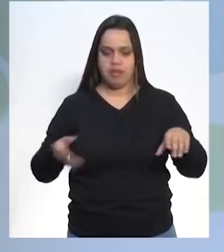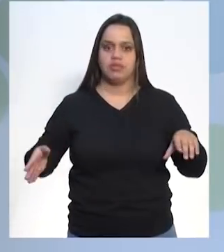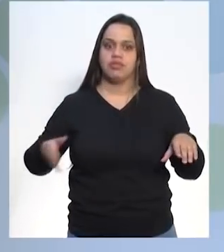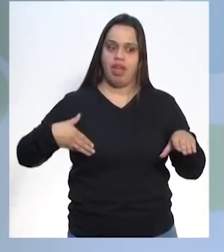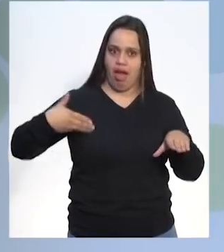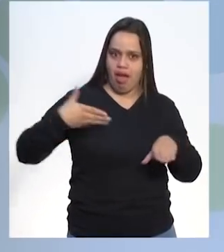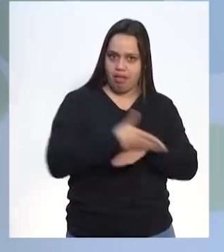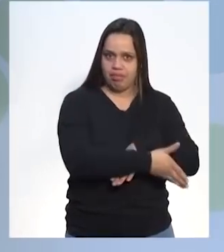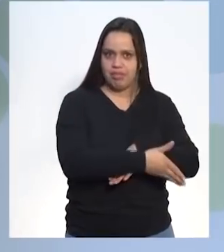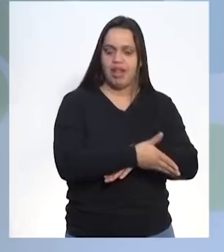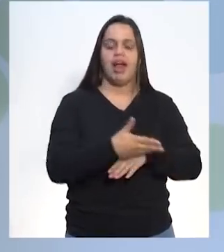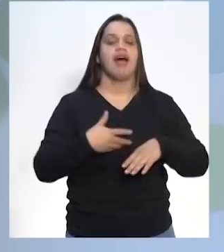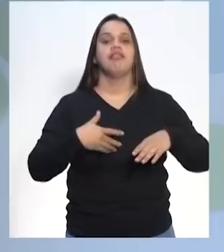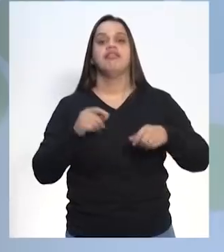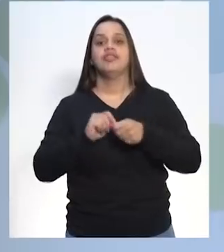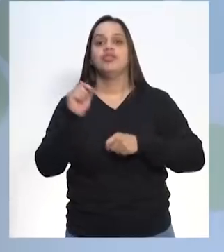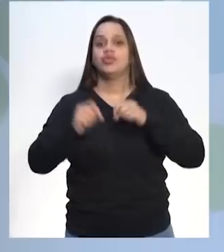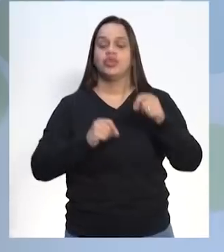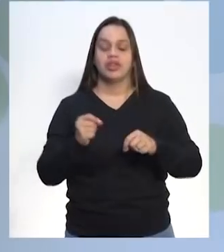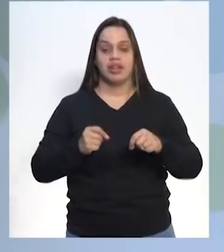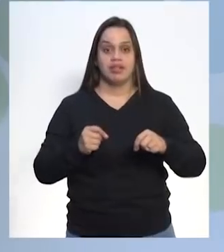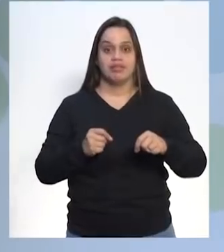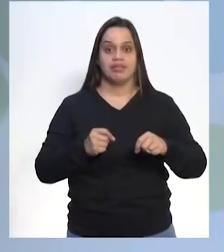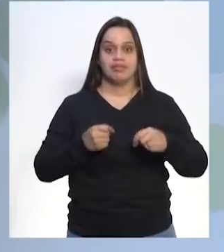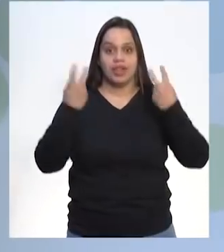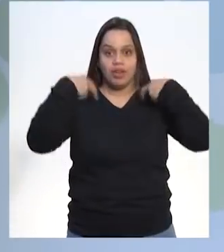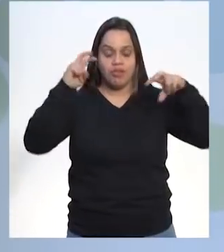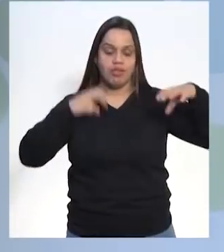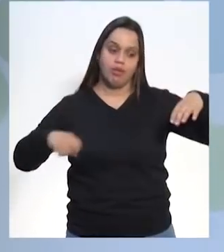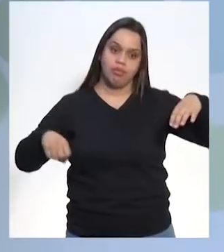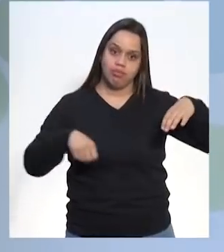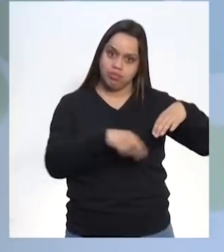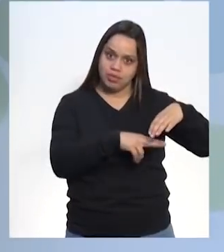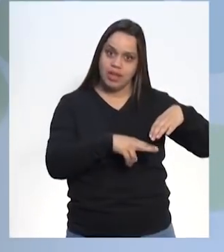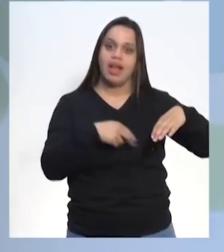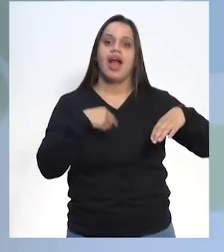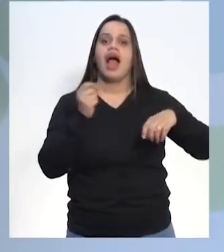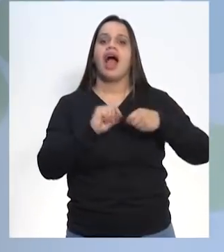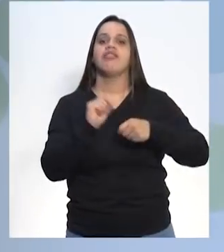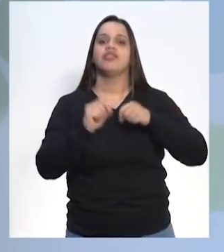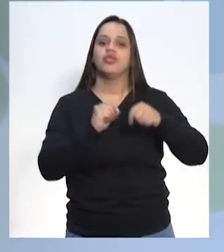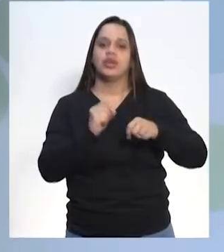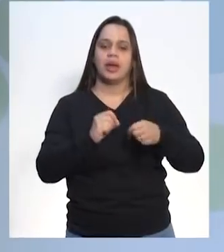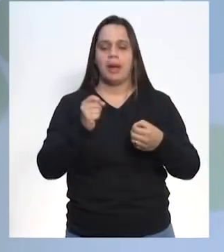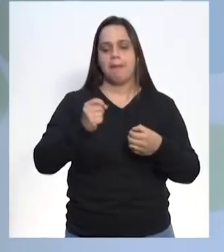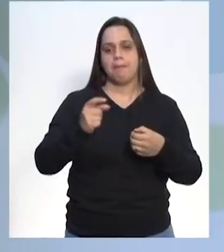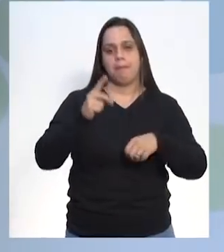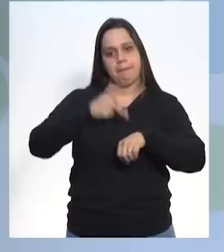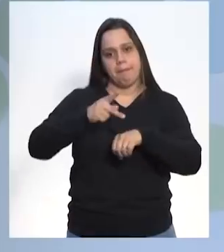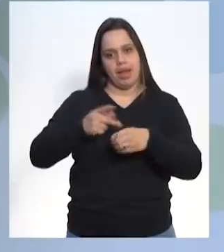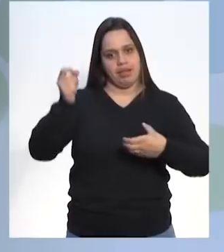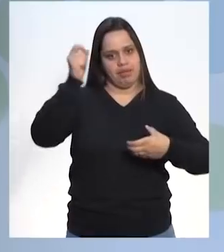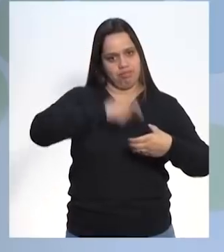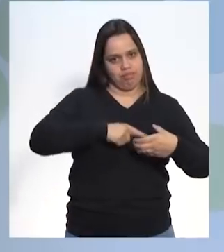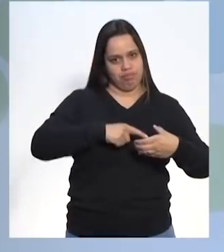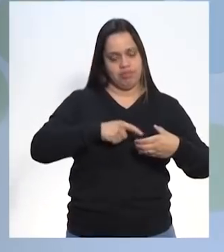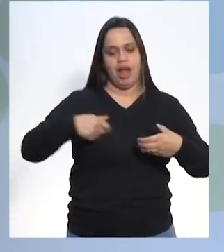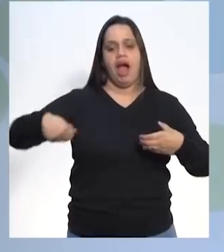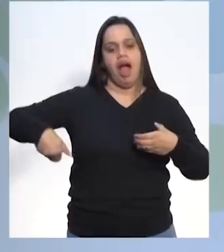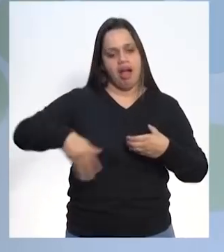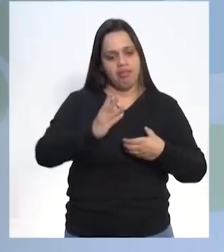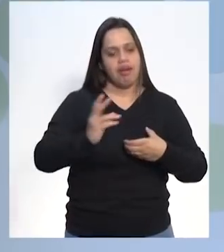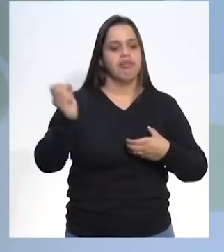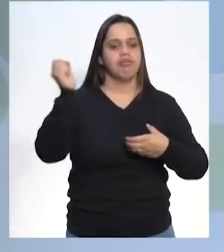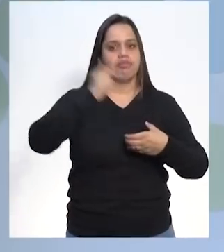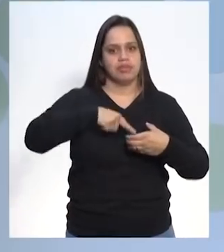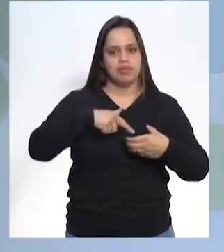representar ali. Então, para cada vez que passava para aquele cercado, ele colocava uma pedrinha. Colocando uma pedrinha, né, ele